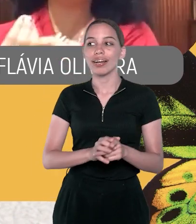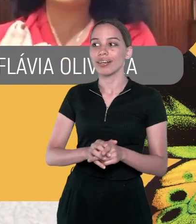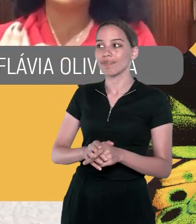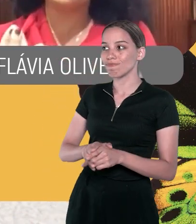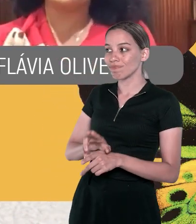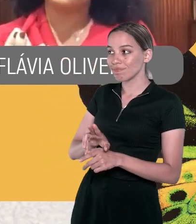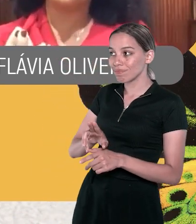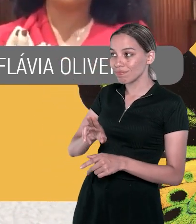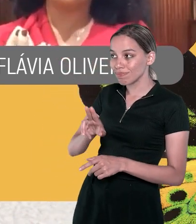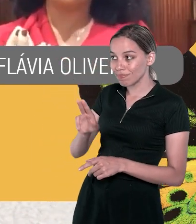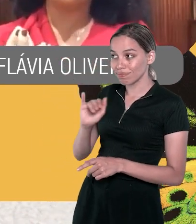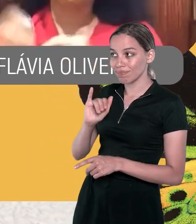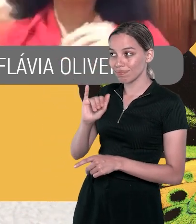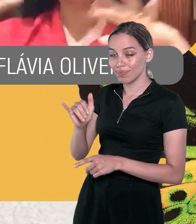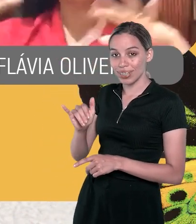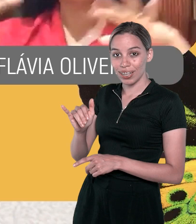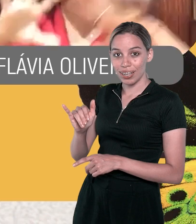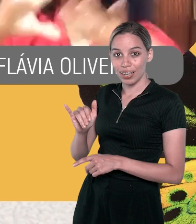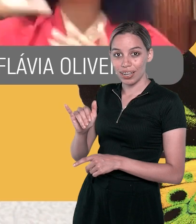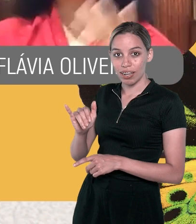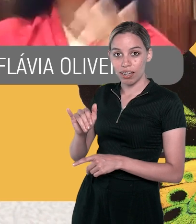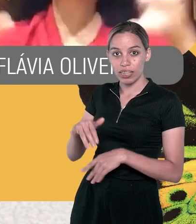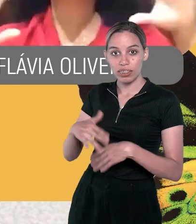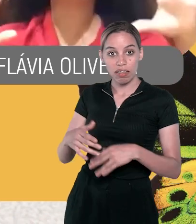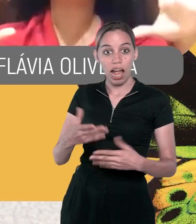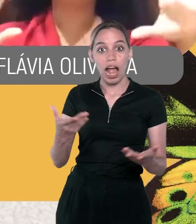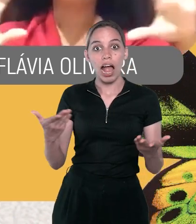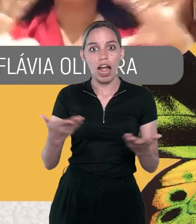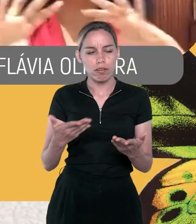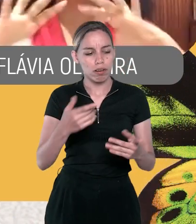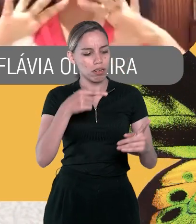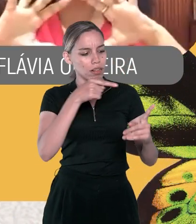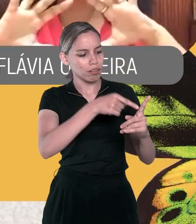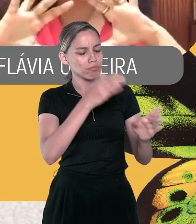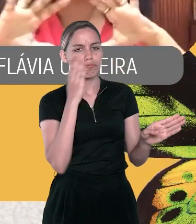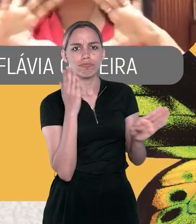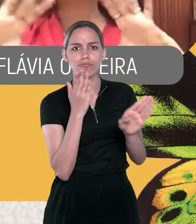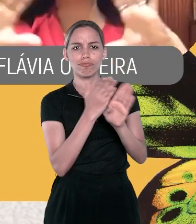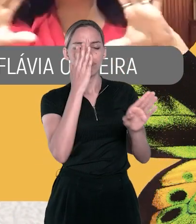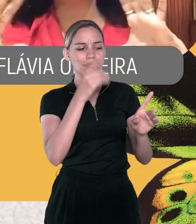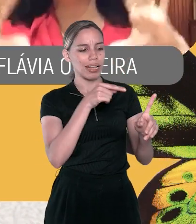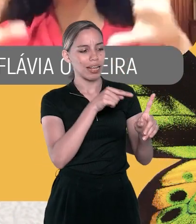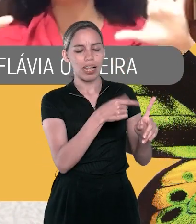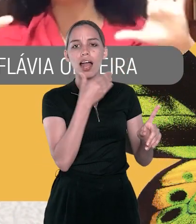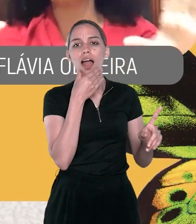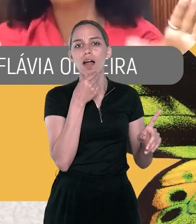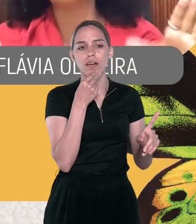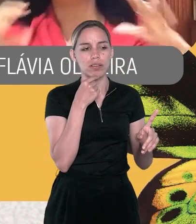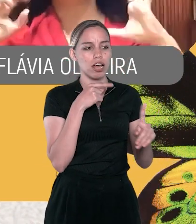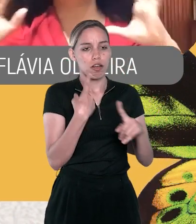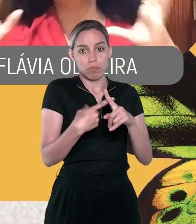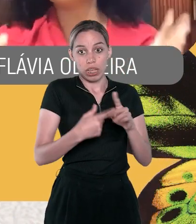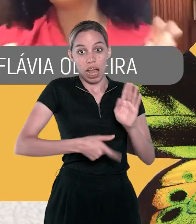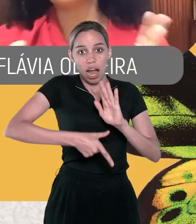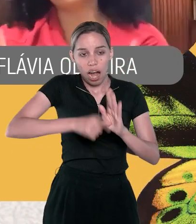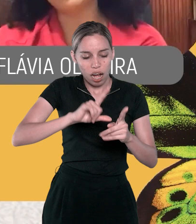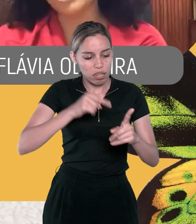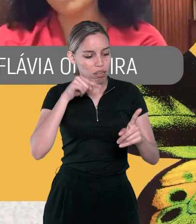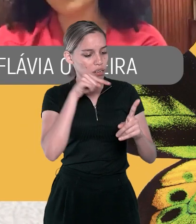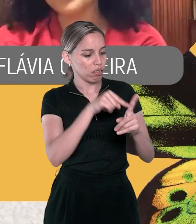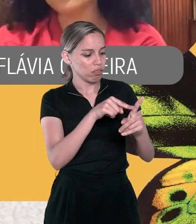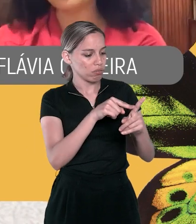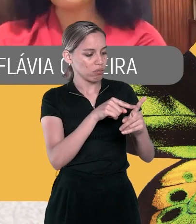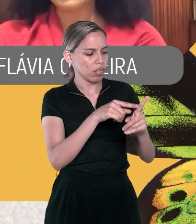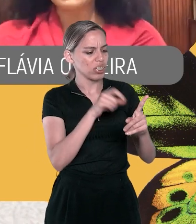uma existência, né? Antes, ele é uma sombra. É um jovem negro qualquer num casaco